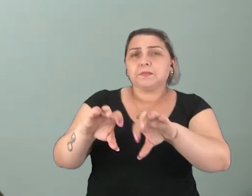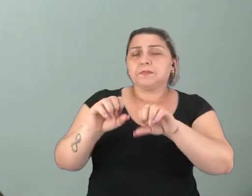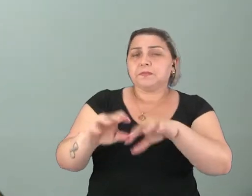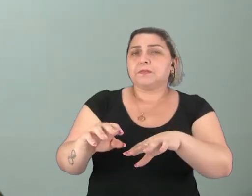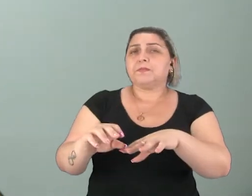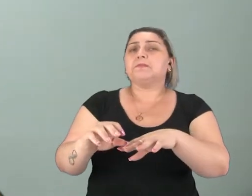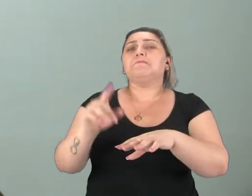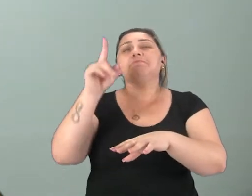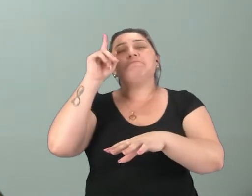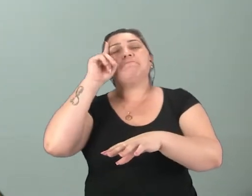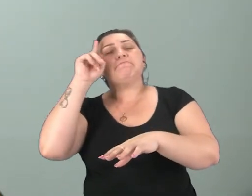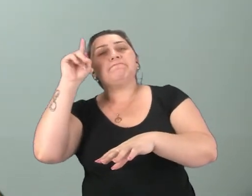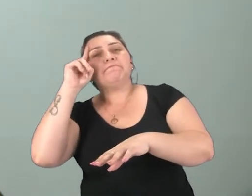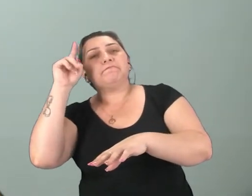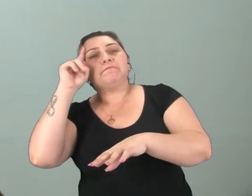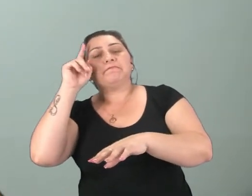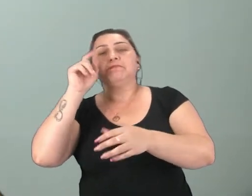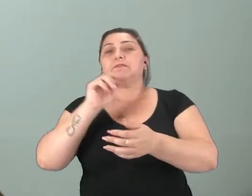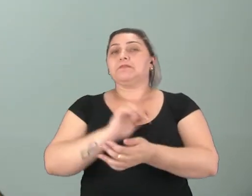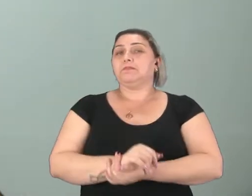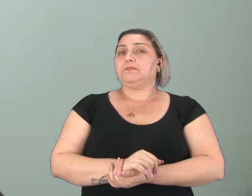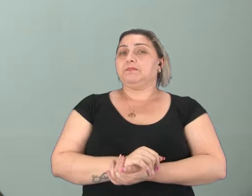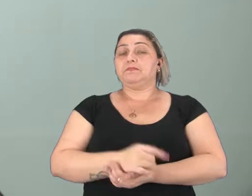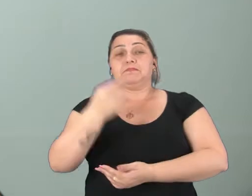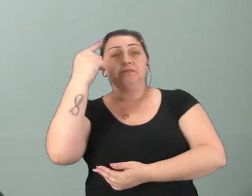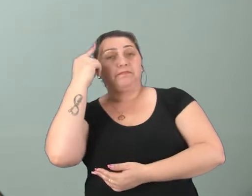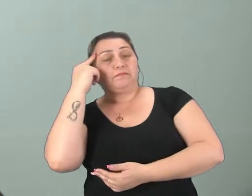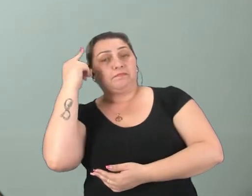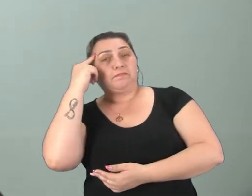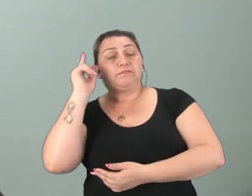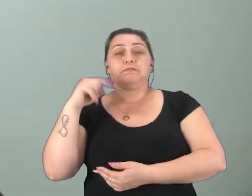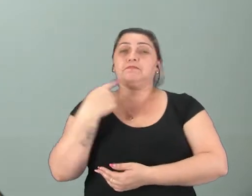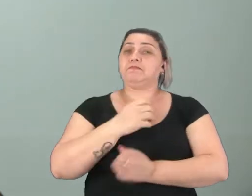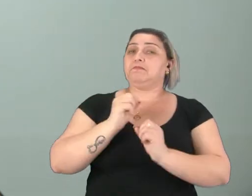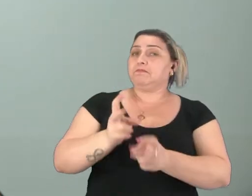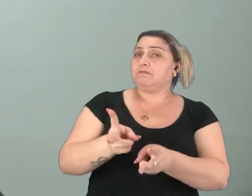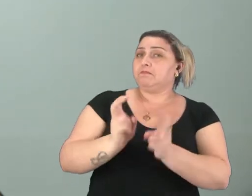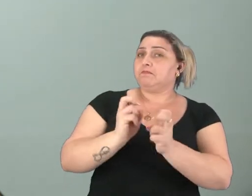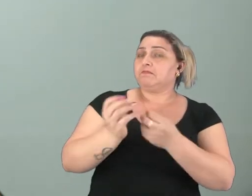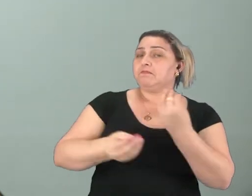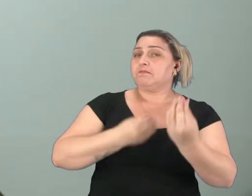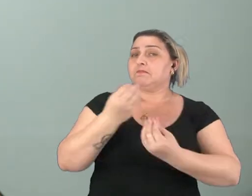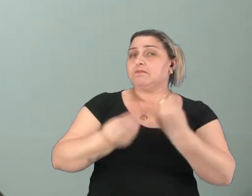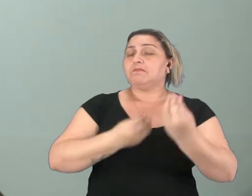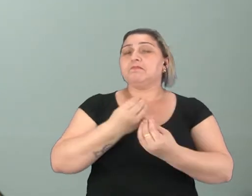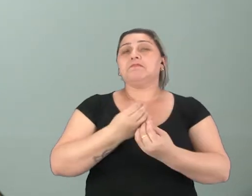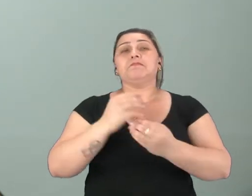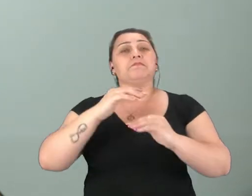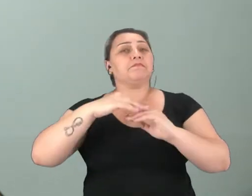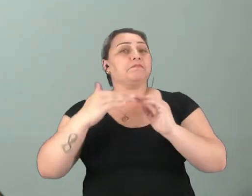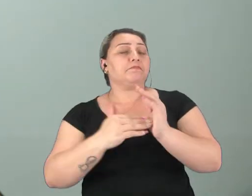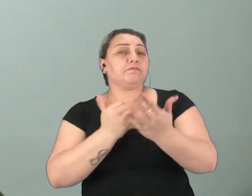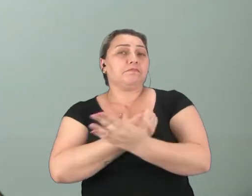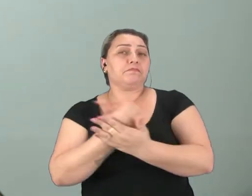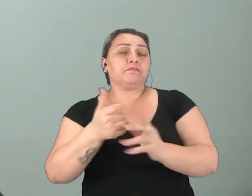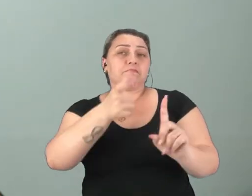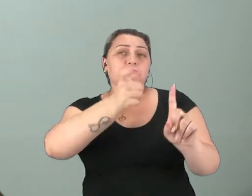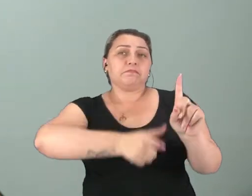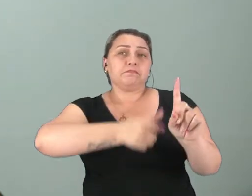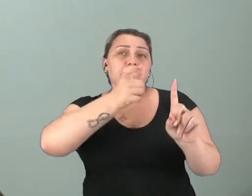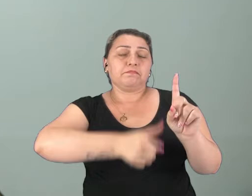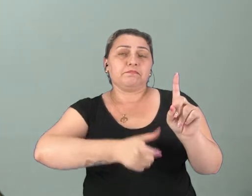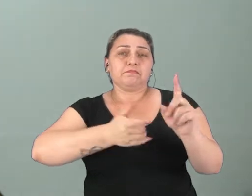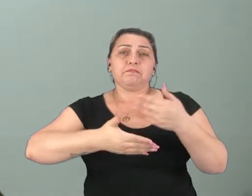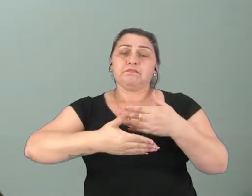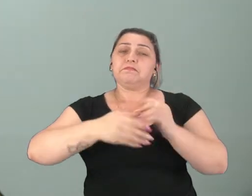nos levar a uma reflexão. E essa reflexão nós podemos perceber através de todas as ações dos personagens